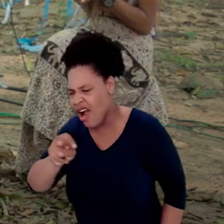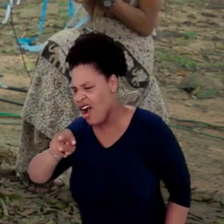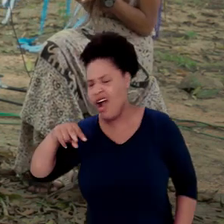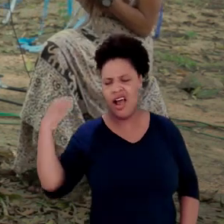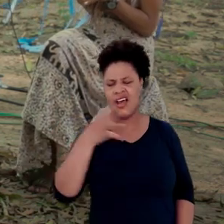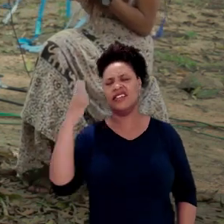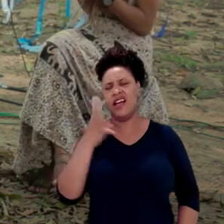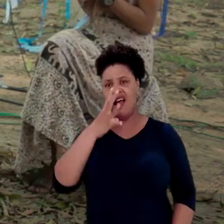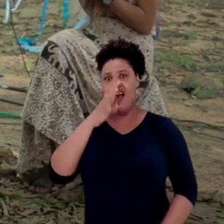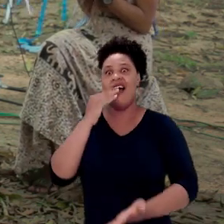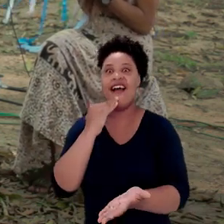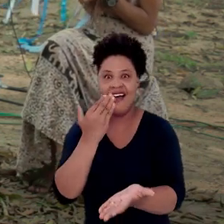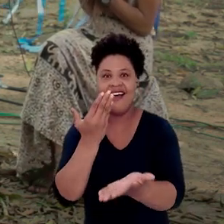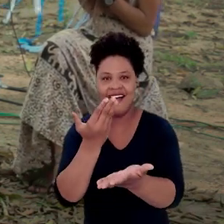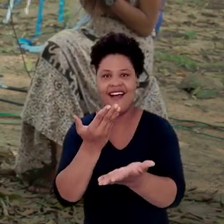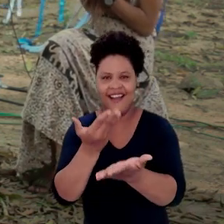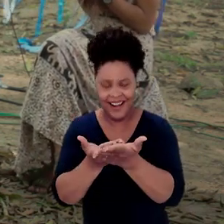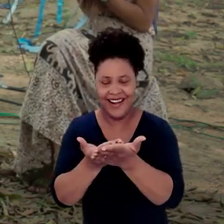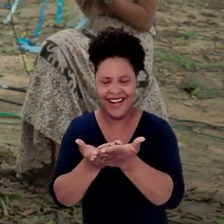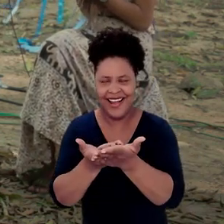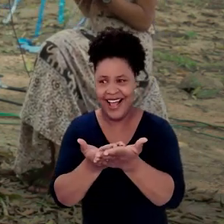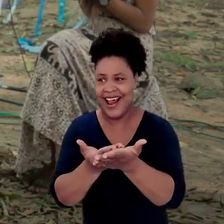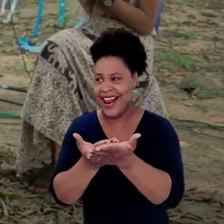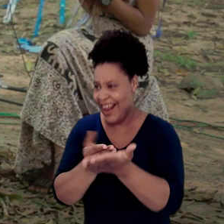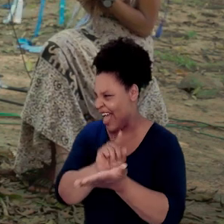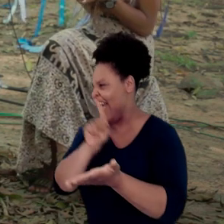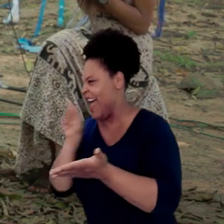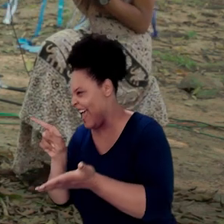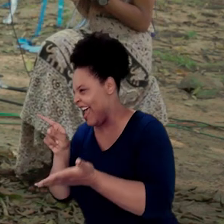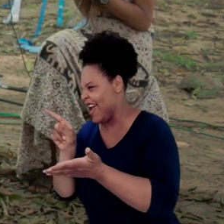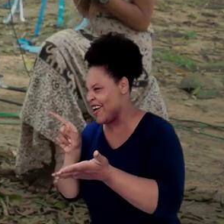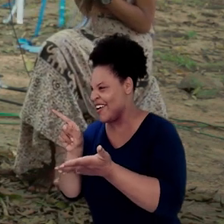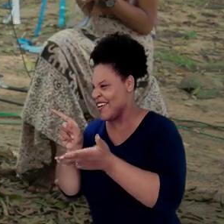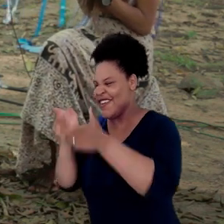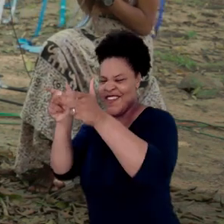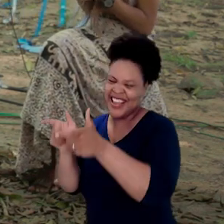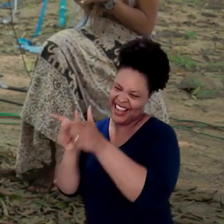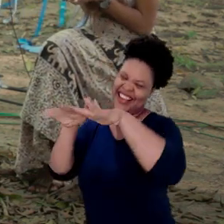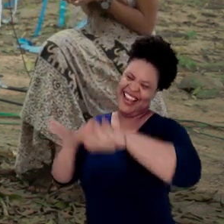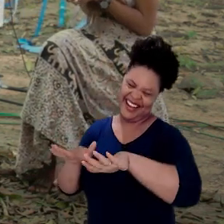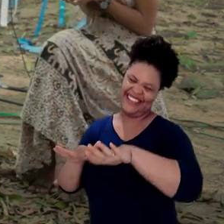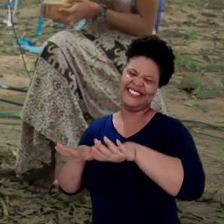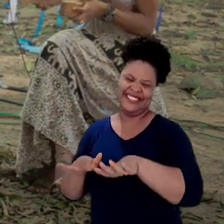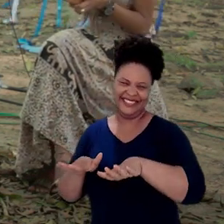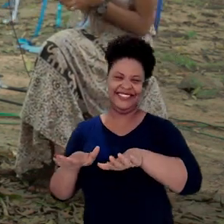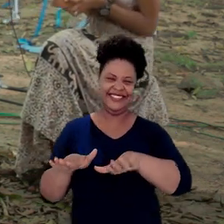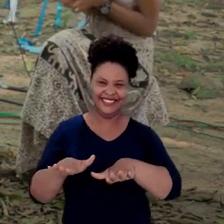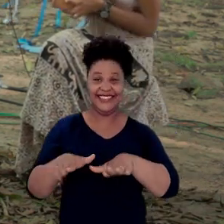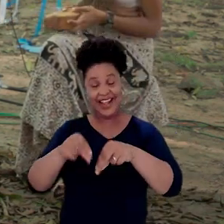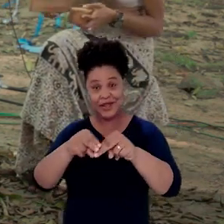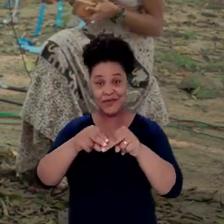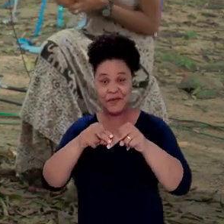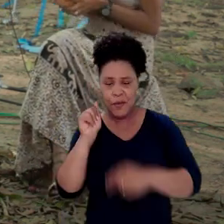sua riqueza não se cansa de falar. Como disse o Dorival, nunca mais quer